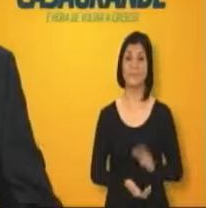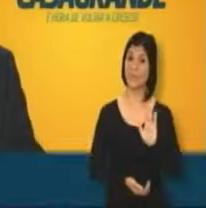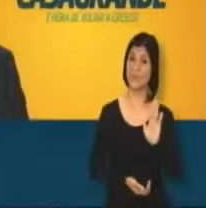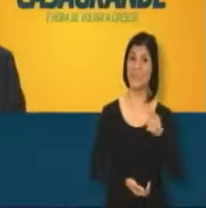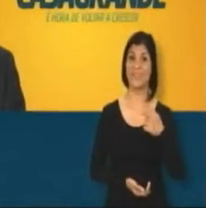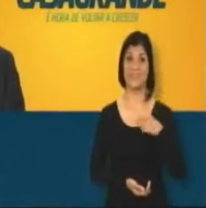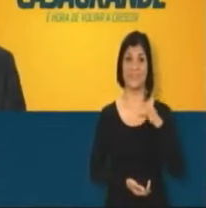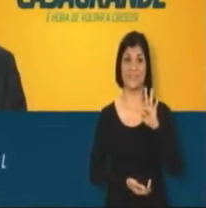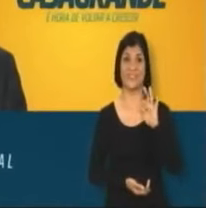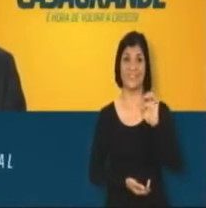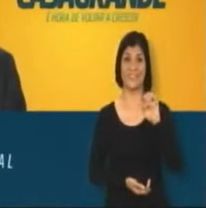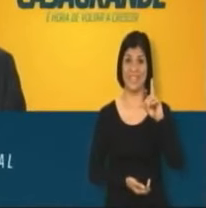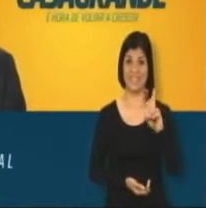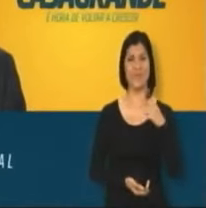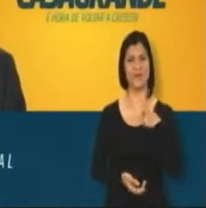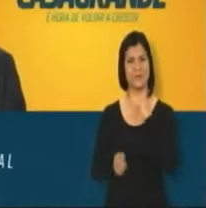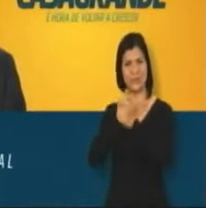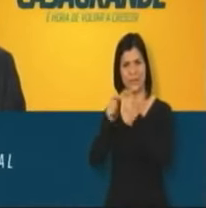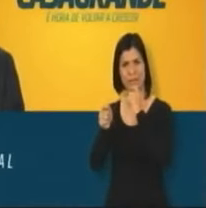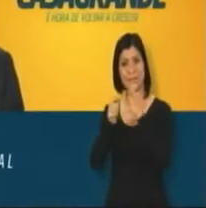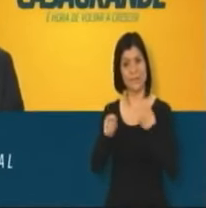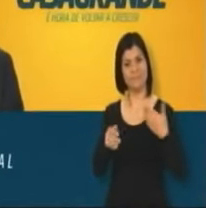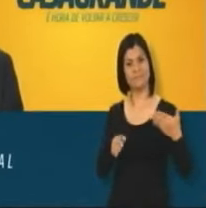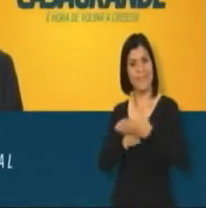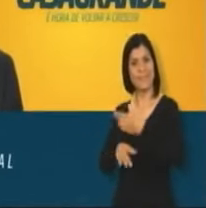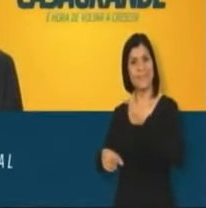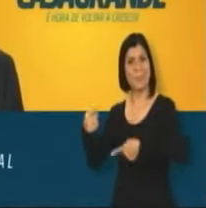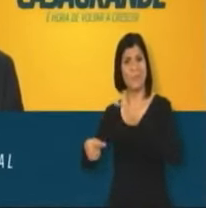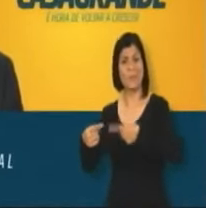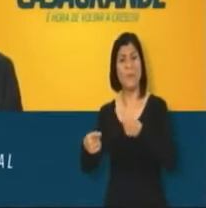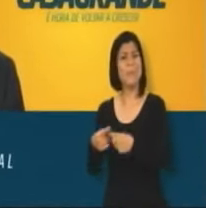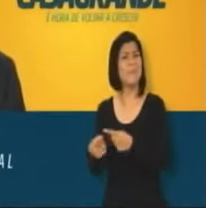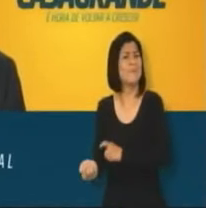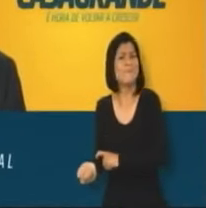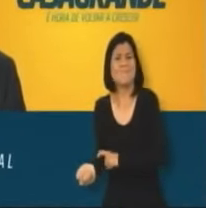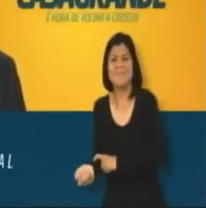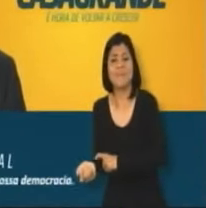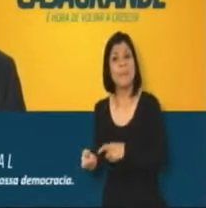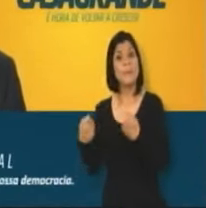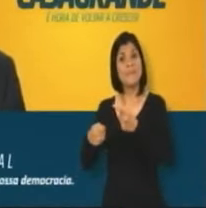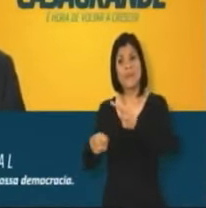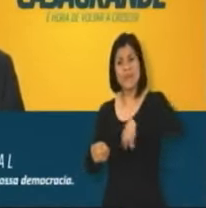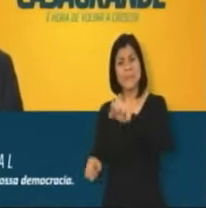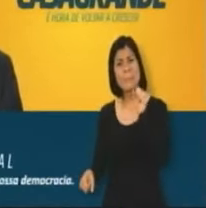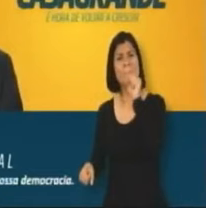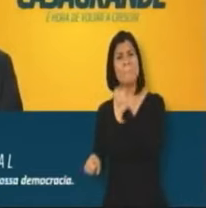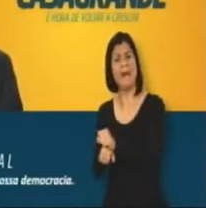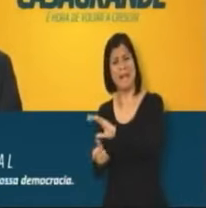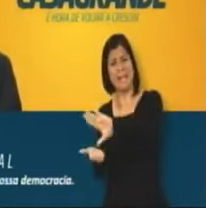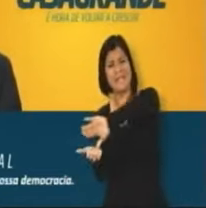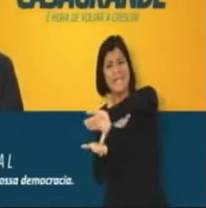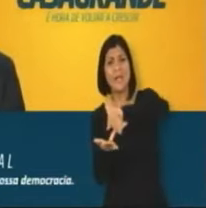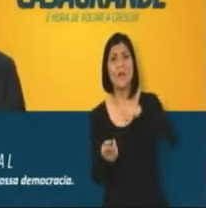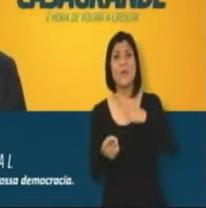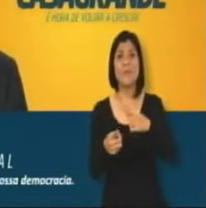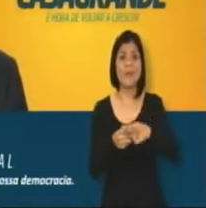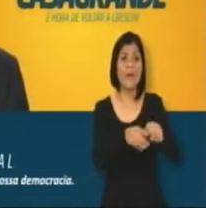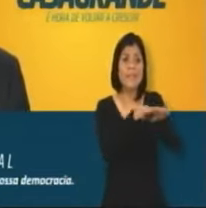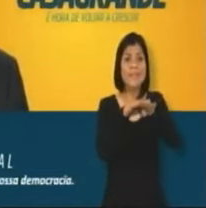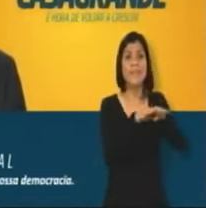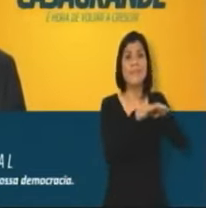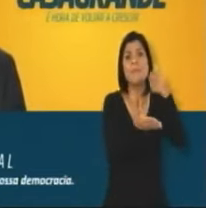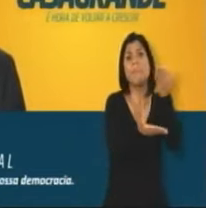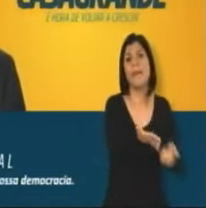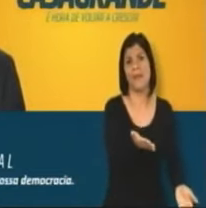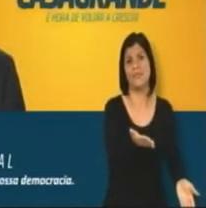Olá, eu sou Ted Conte, jornalista. Estou entrando na política por indignação. Temos que dar um basta na corrupção que fragiliza a